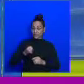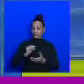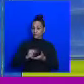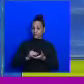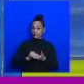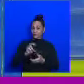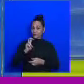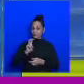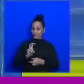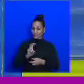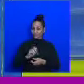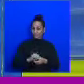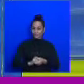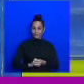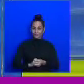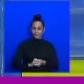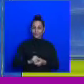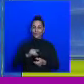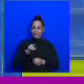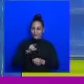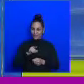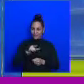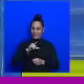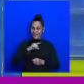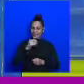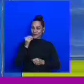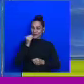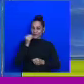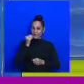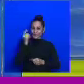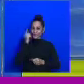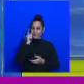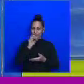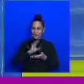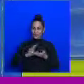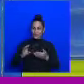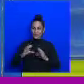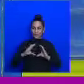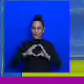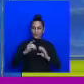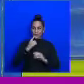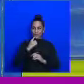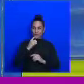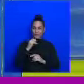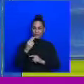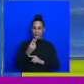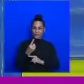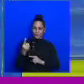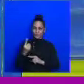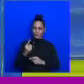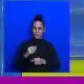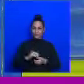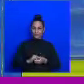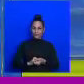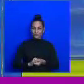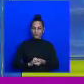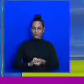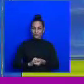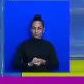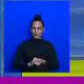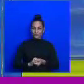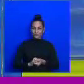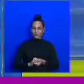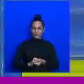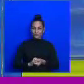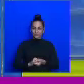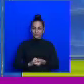números, faltam 5. Você ainda tem chances. Bola vermelha, número 21. Vermelha,